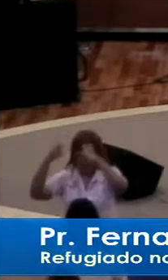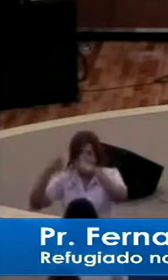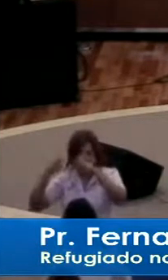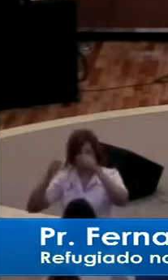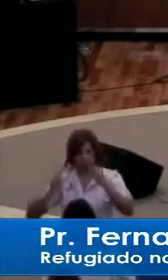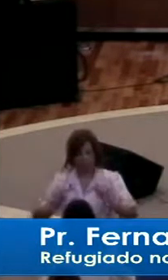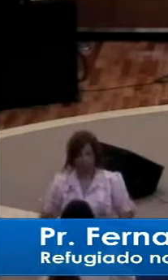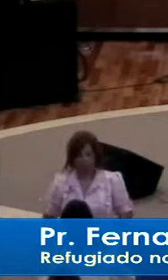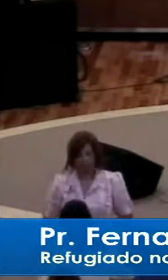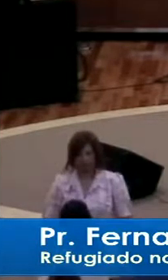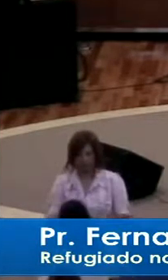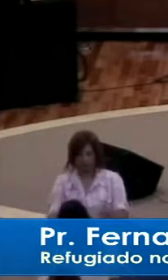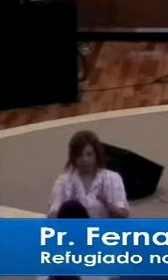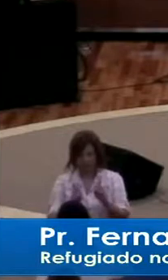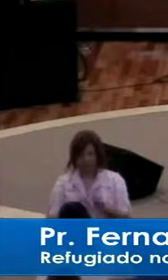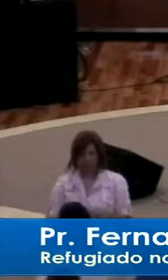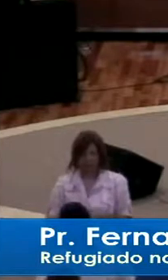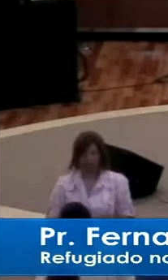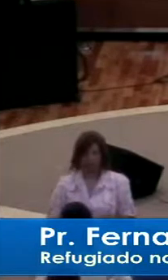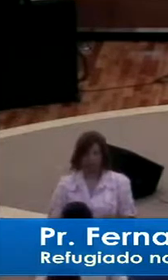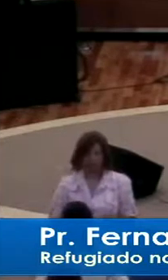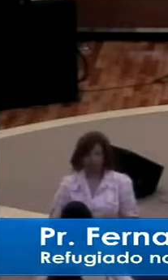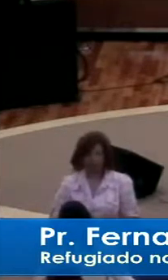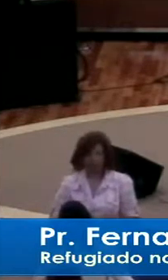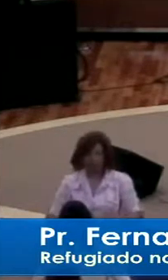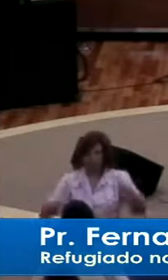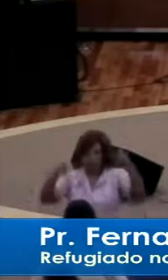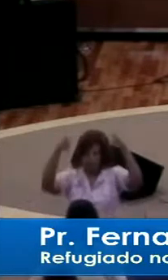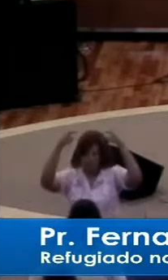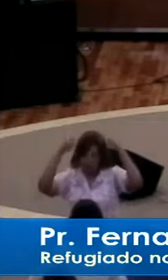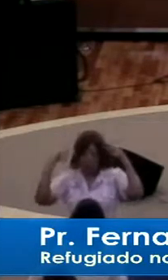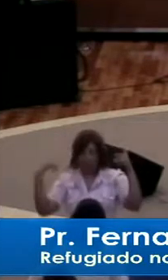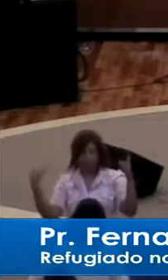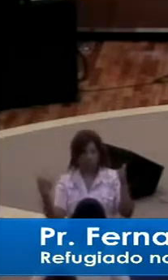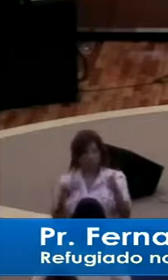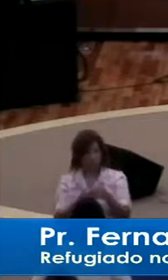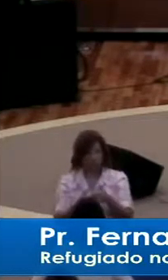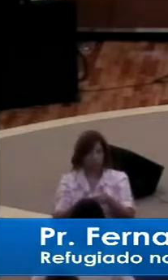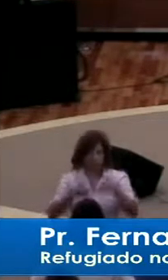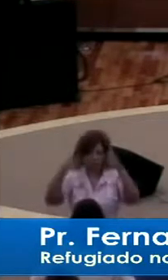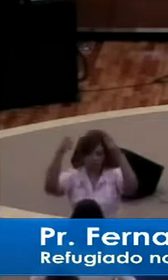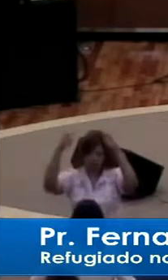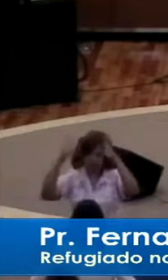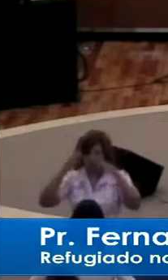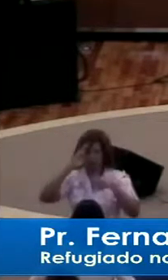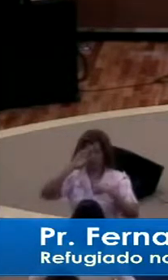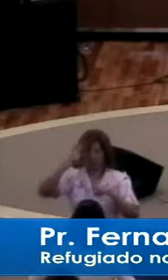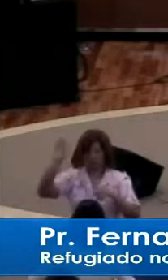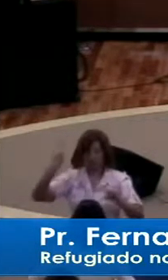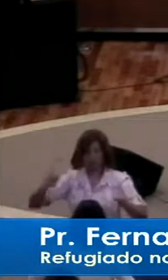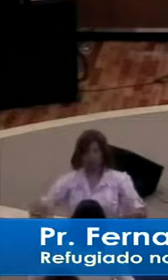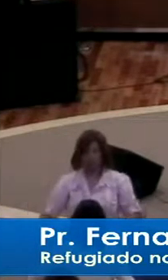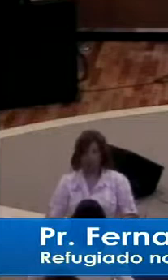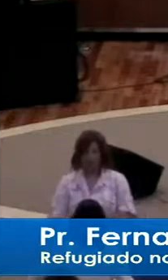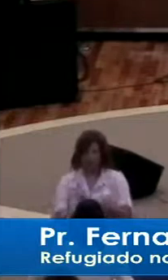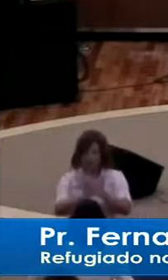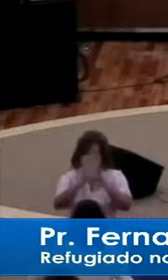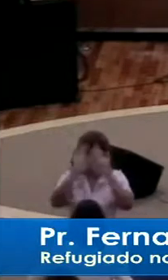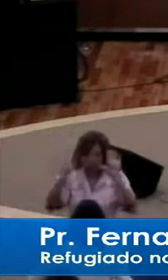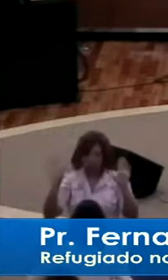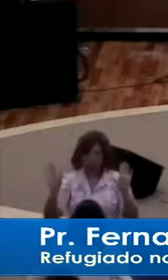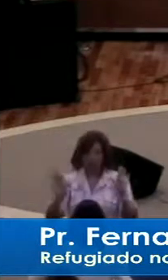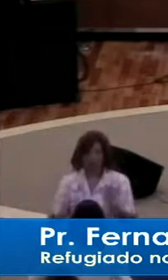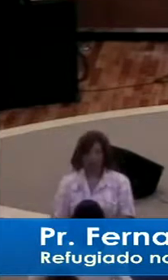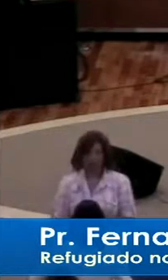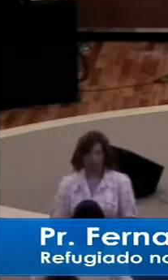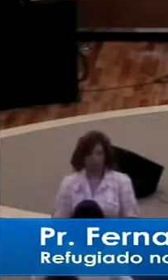sempre. Rei dos reis, Senhor da glória, você achou?